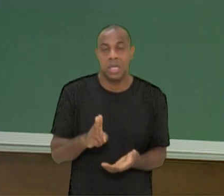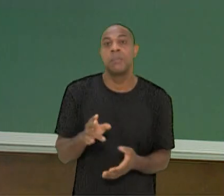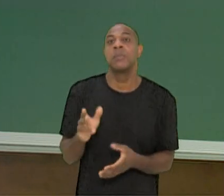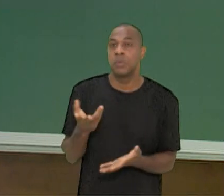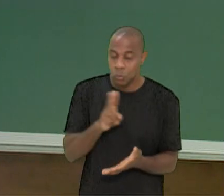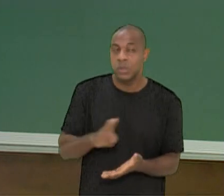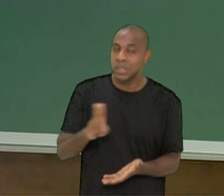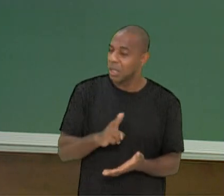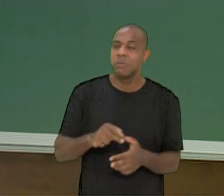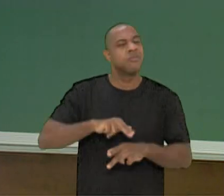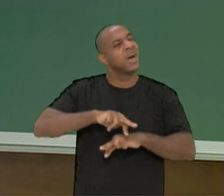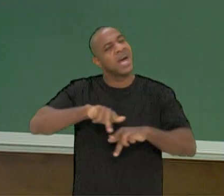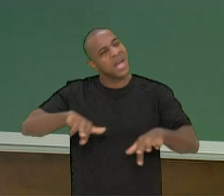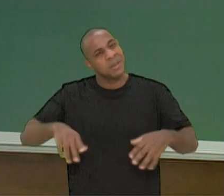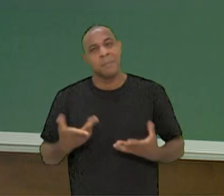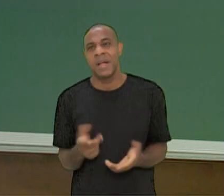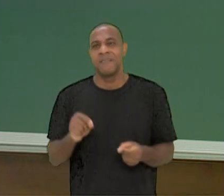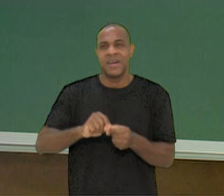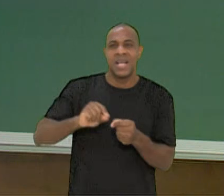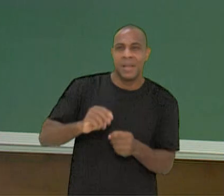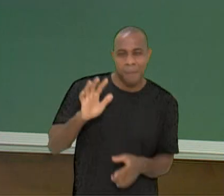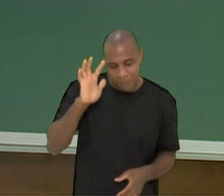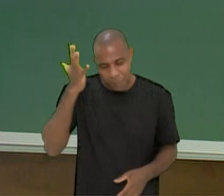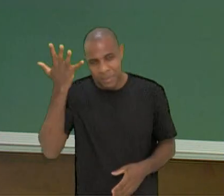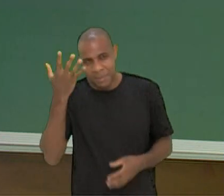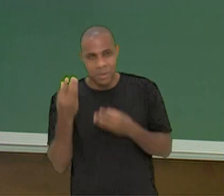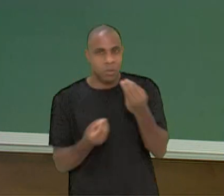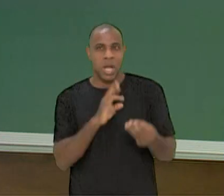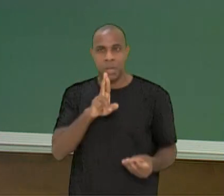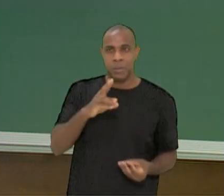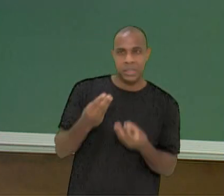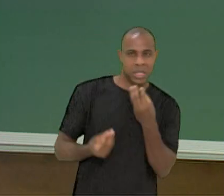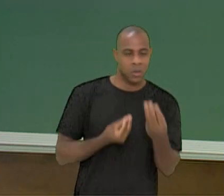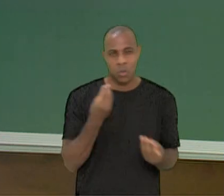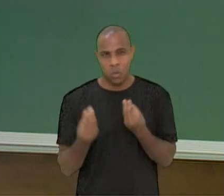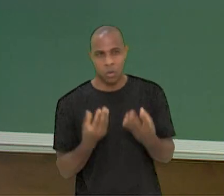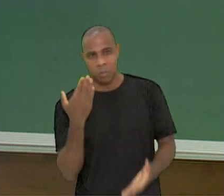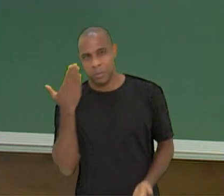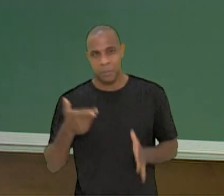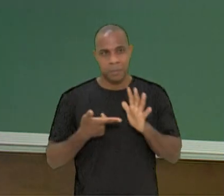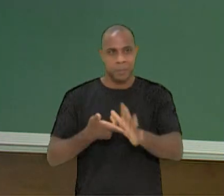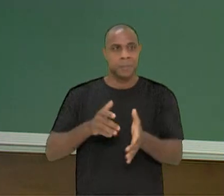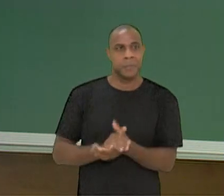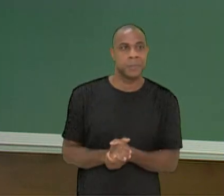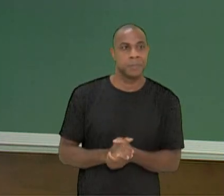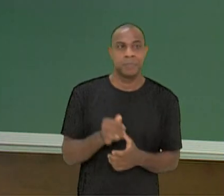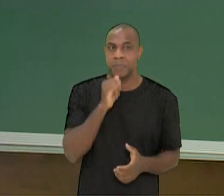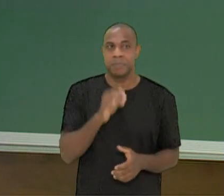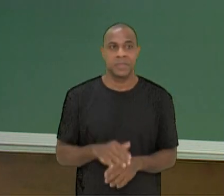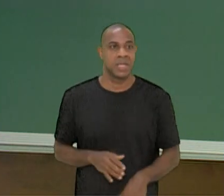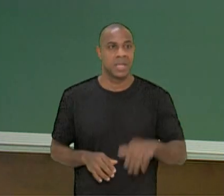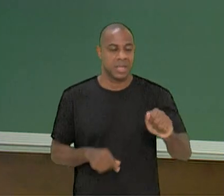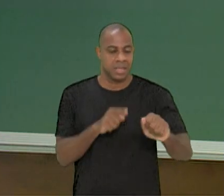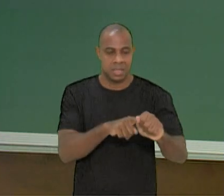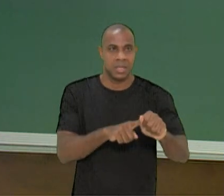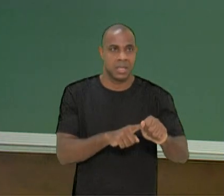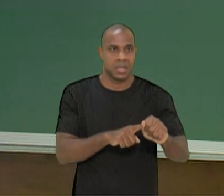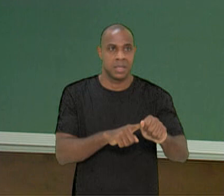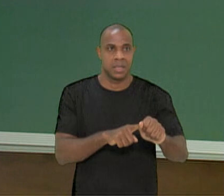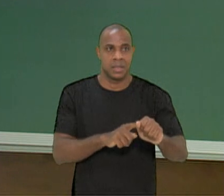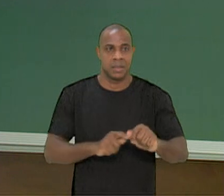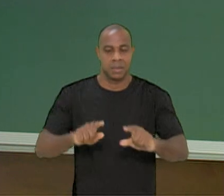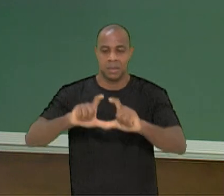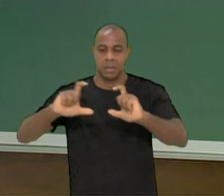resolver equações, para resolver problemas envolvendo polinômios. E o que consiste essa propriedade? Se eu tenho um número